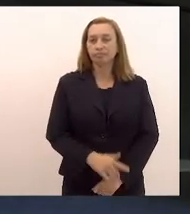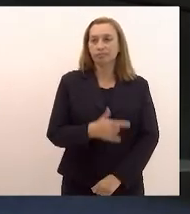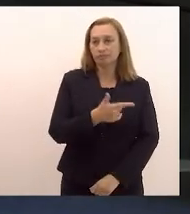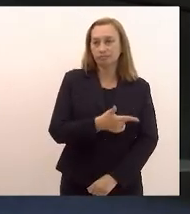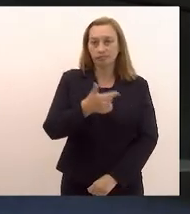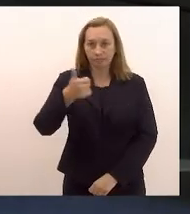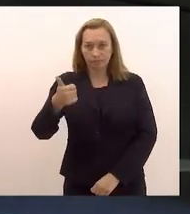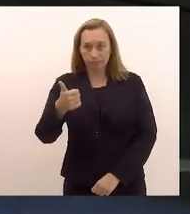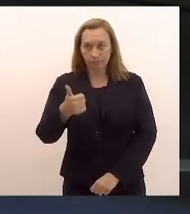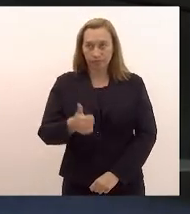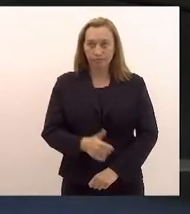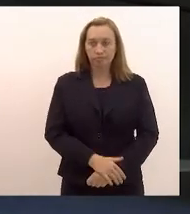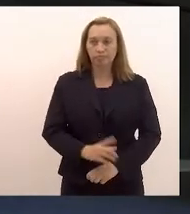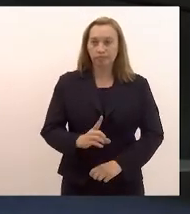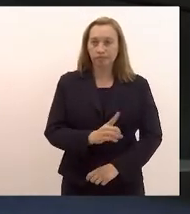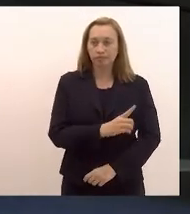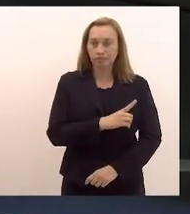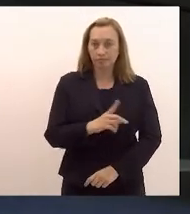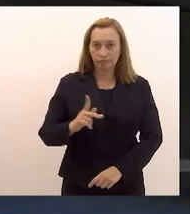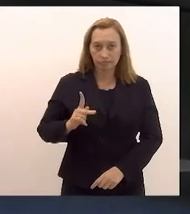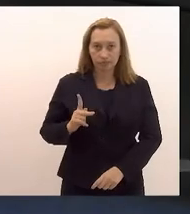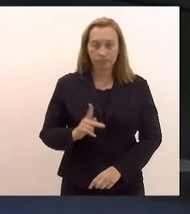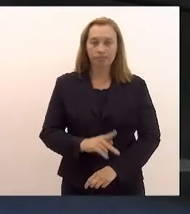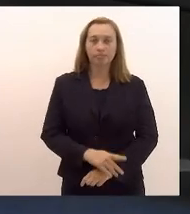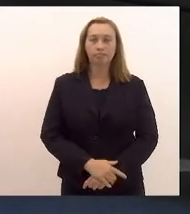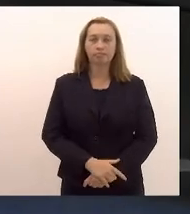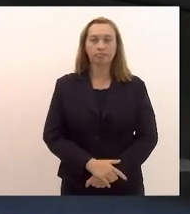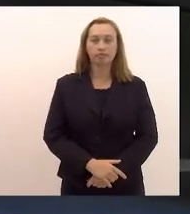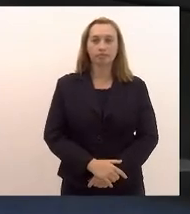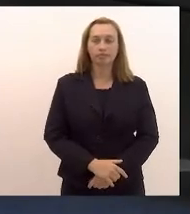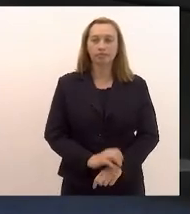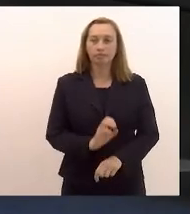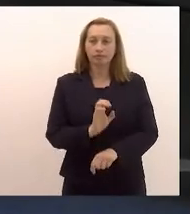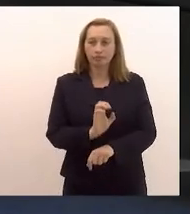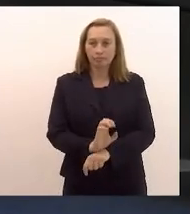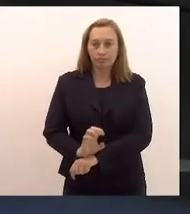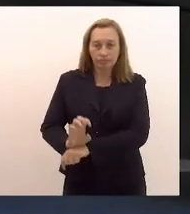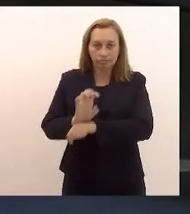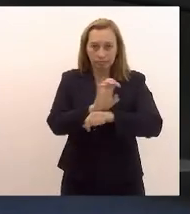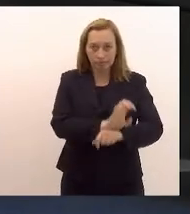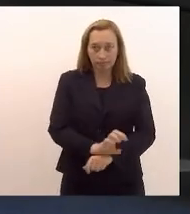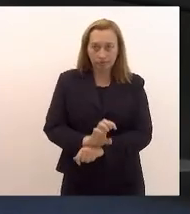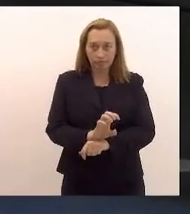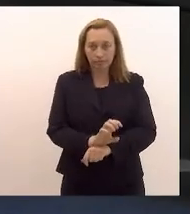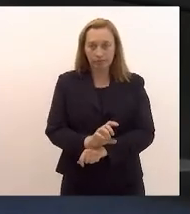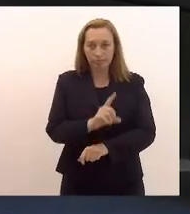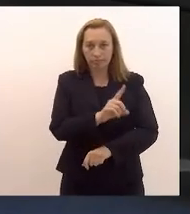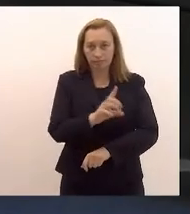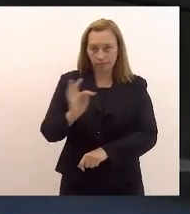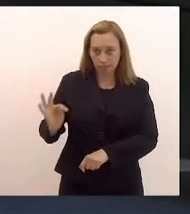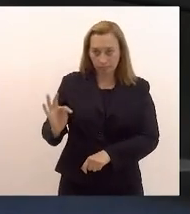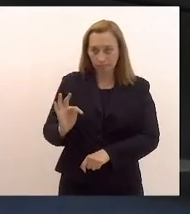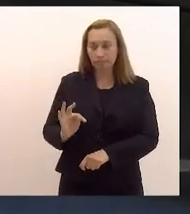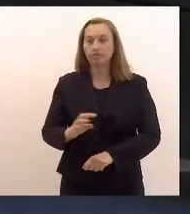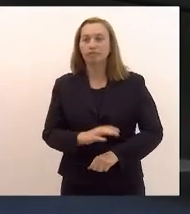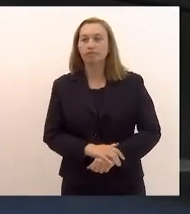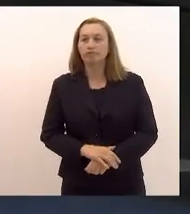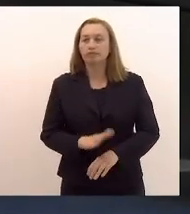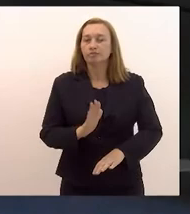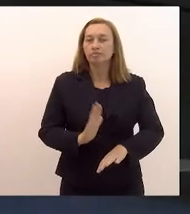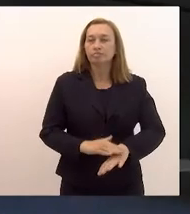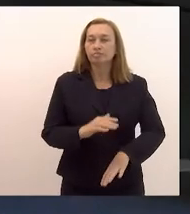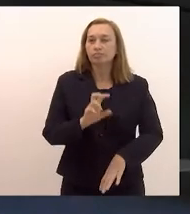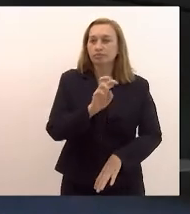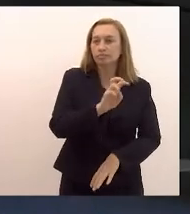2021 a defensoria as defensorias públicas dos estados e distrital realizou mais de